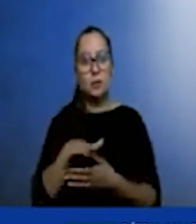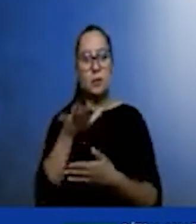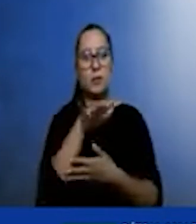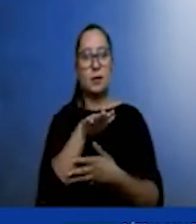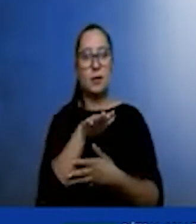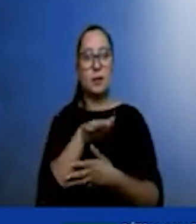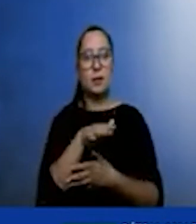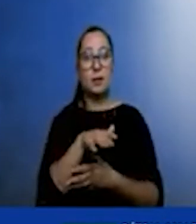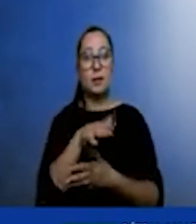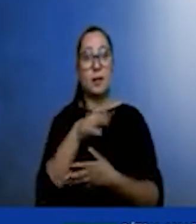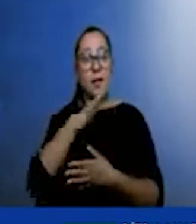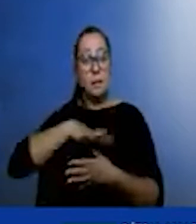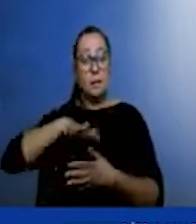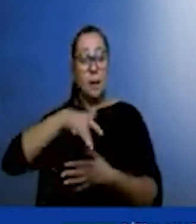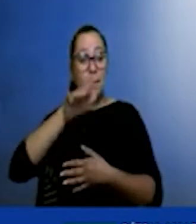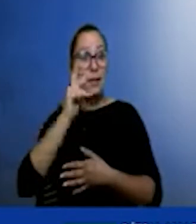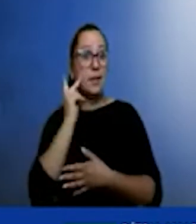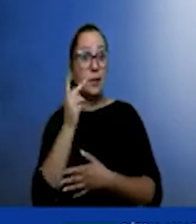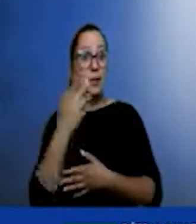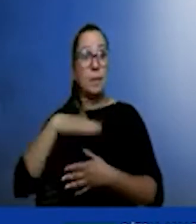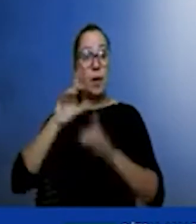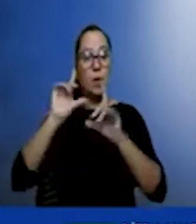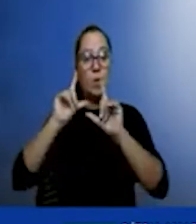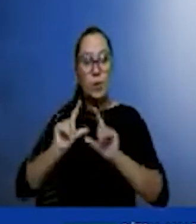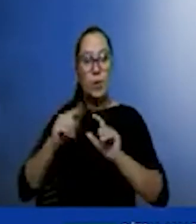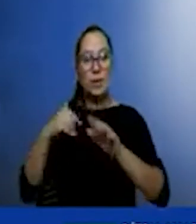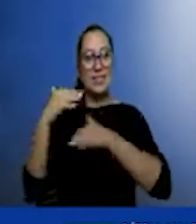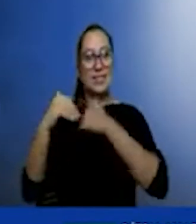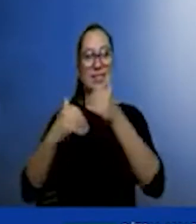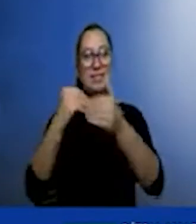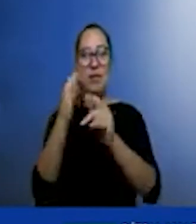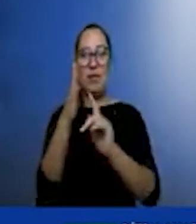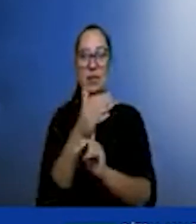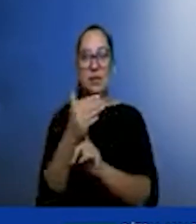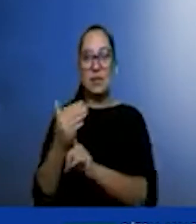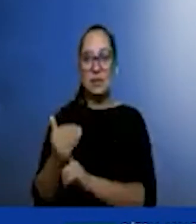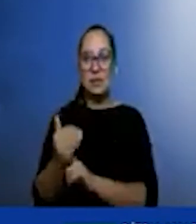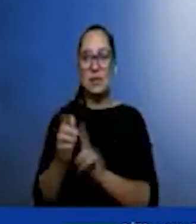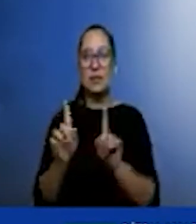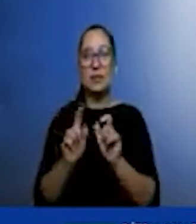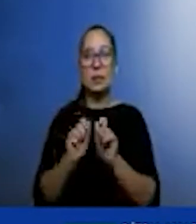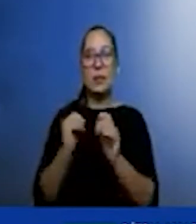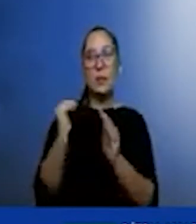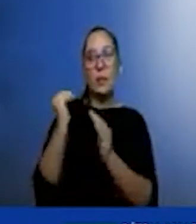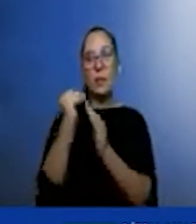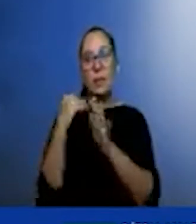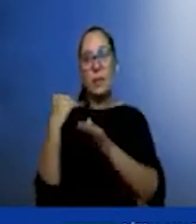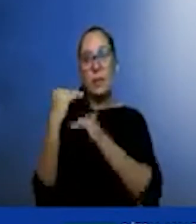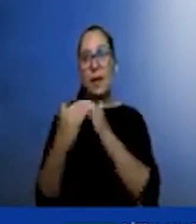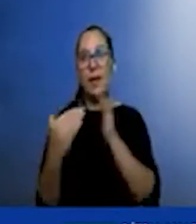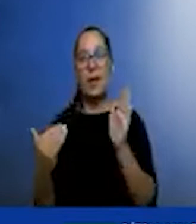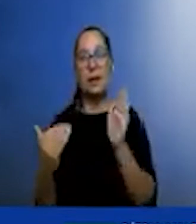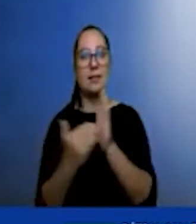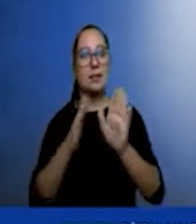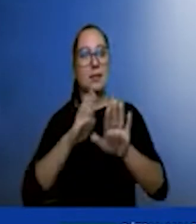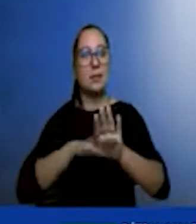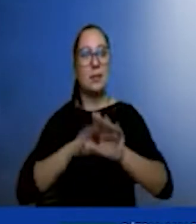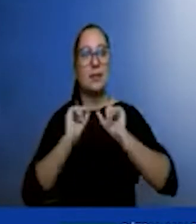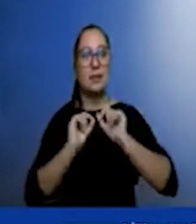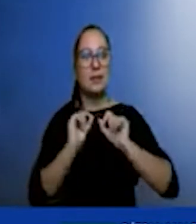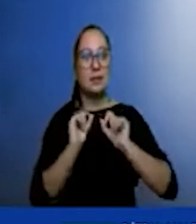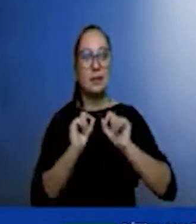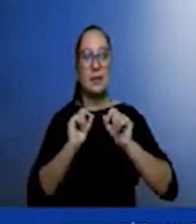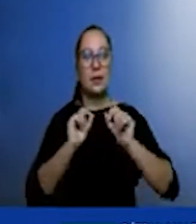mercado reconhece, mais a gente desenvolve tecnologia, mais a gente ganha escala, até chegar numa hora em que as curvas vão se